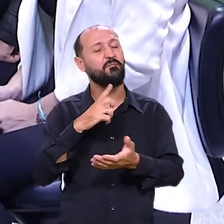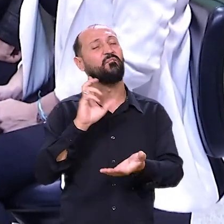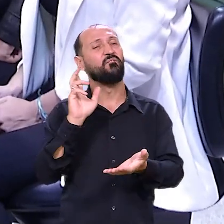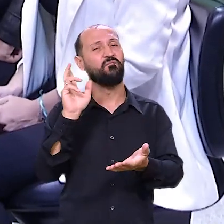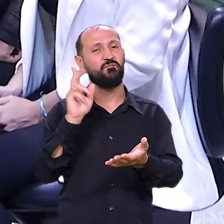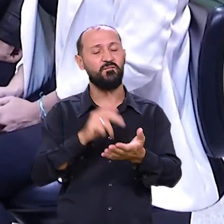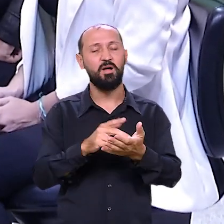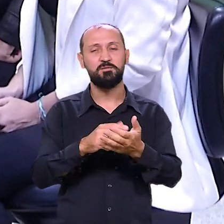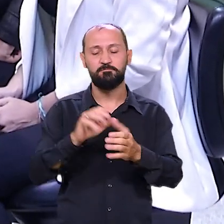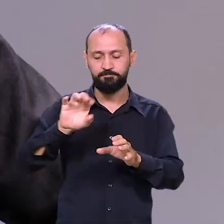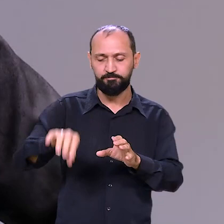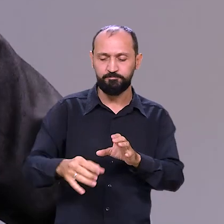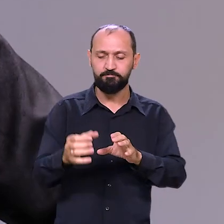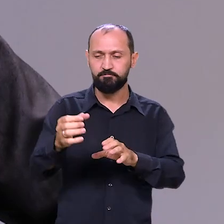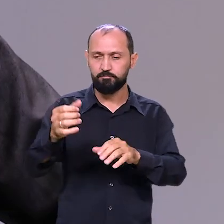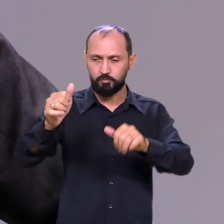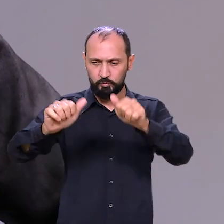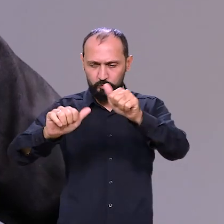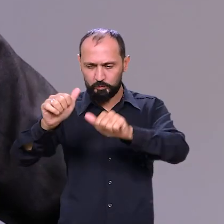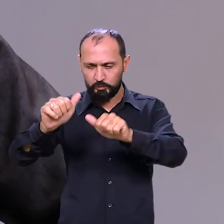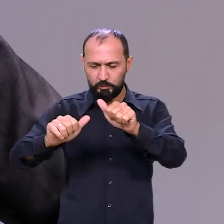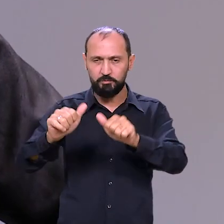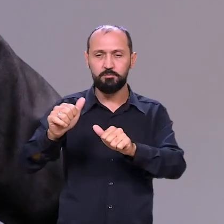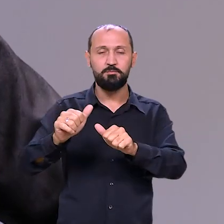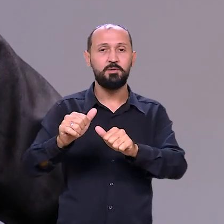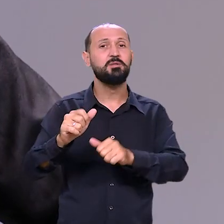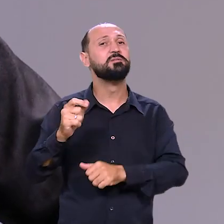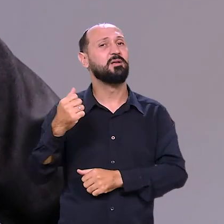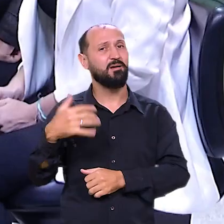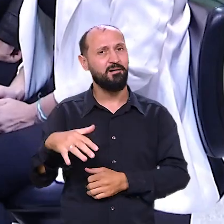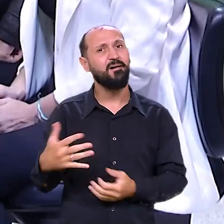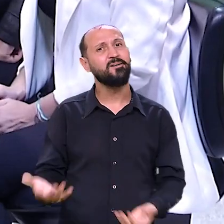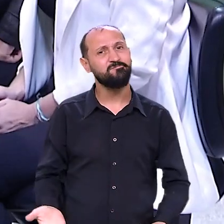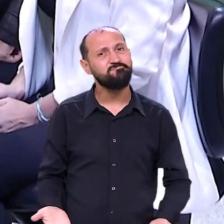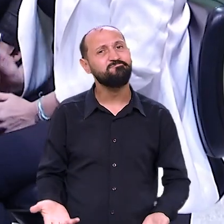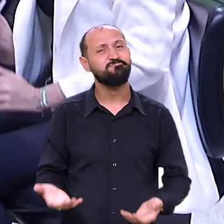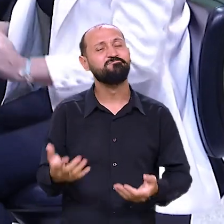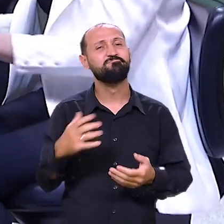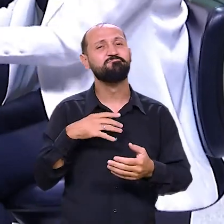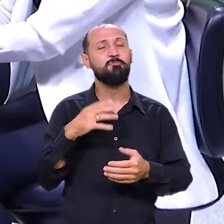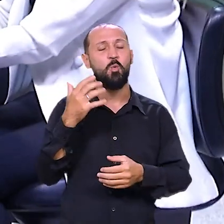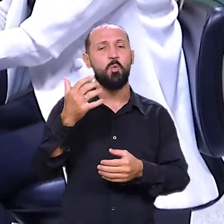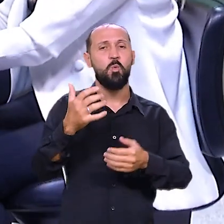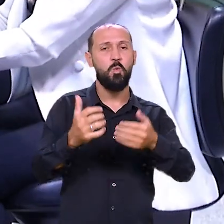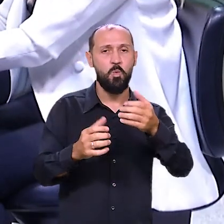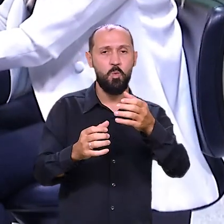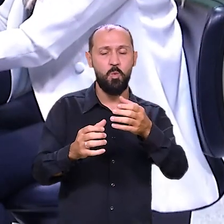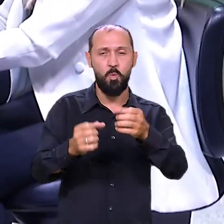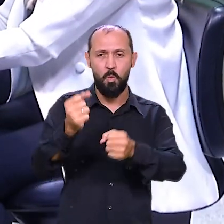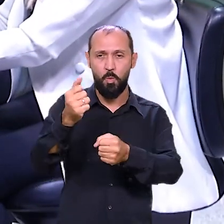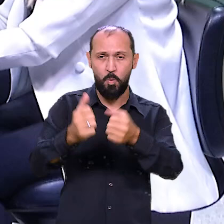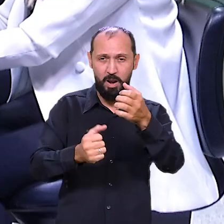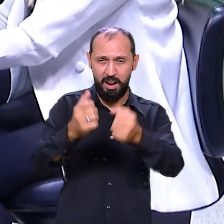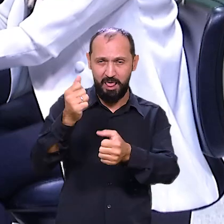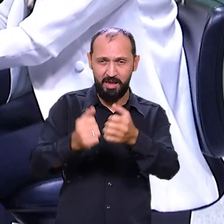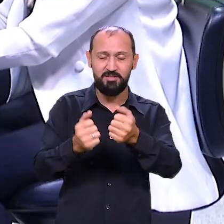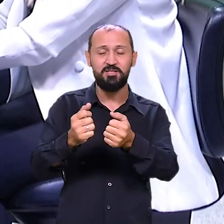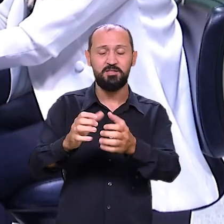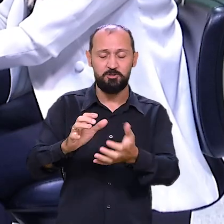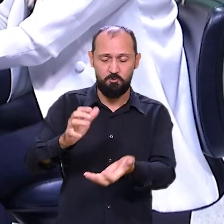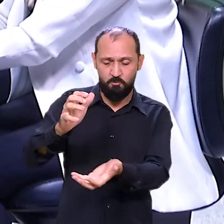rigorosa análise todo o leite, e isso custa. Então, o leite acaba ficando com um custo